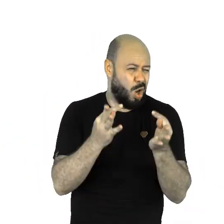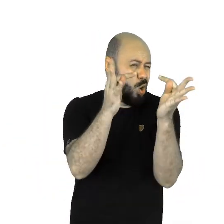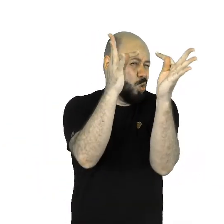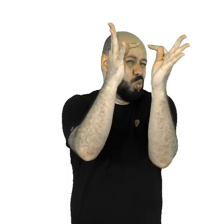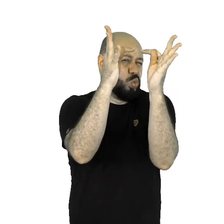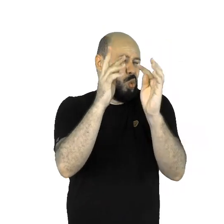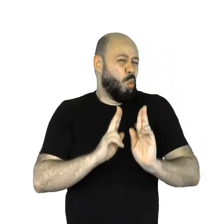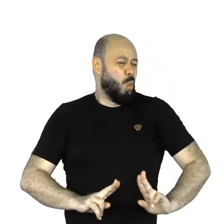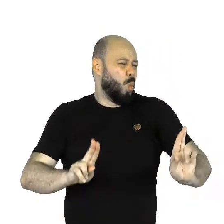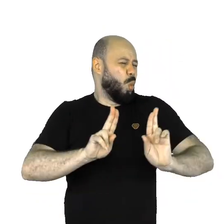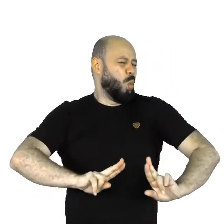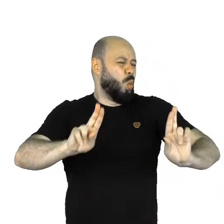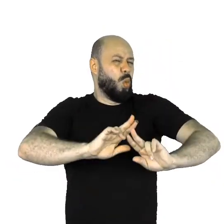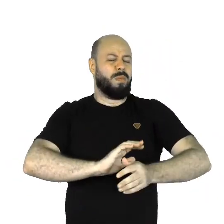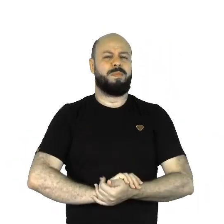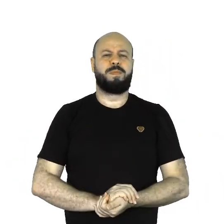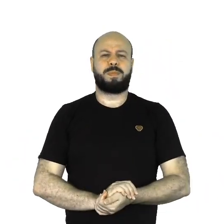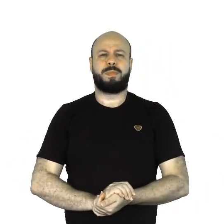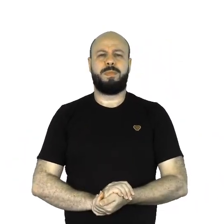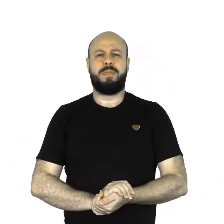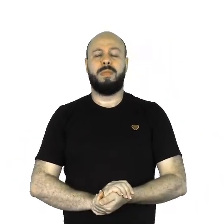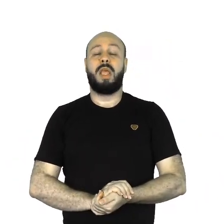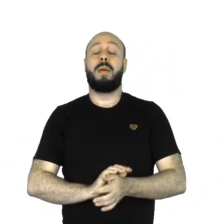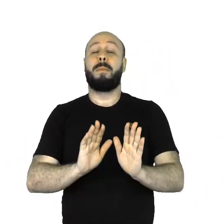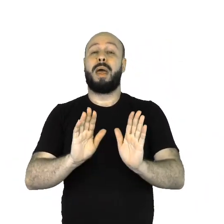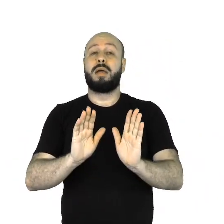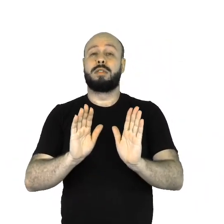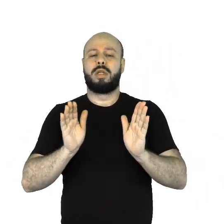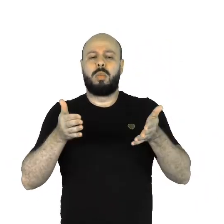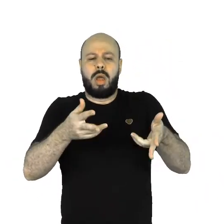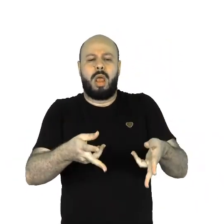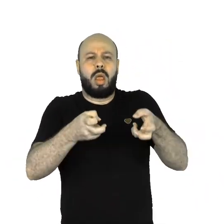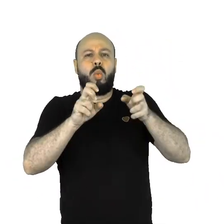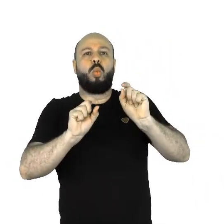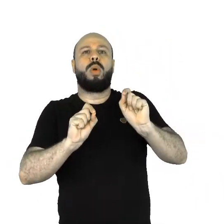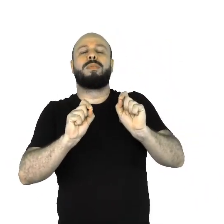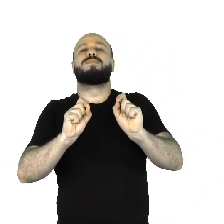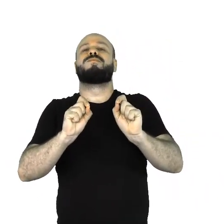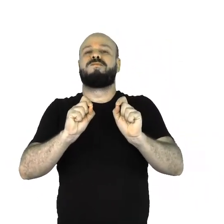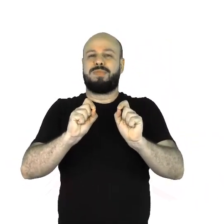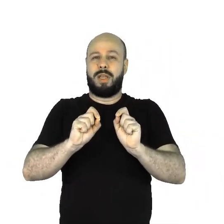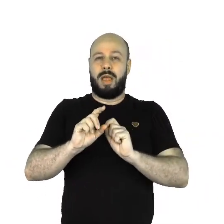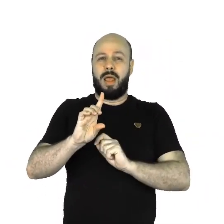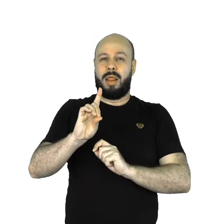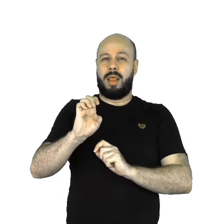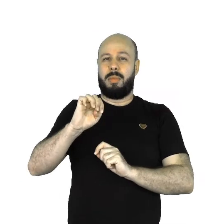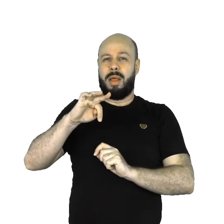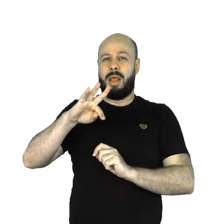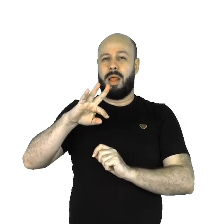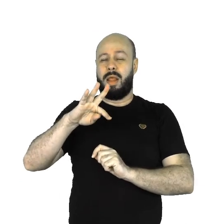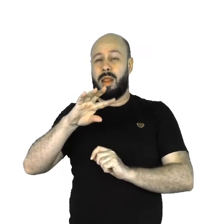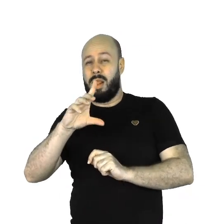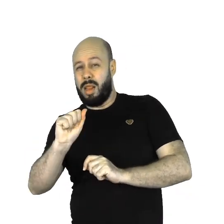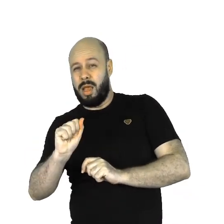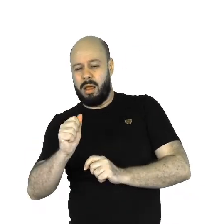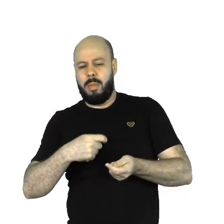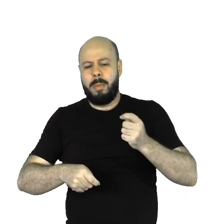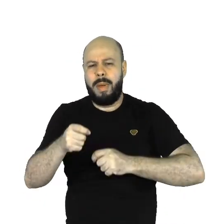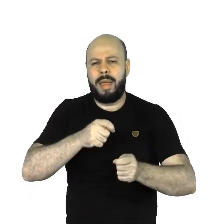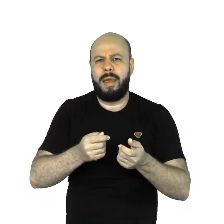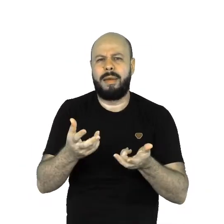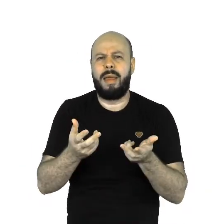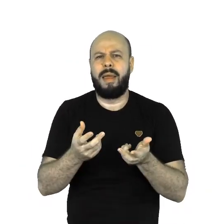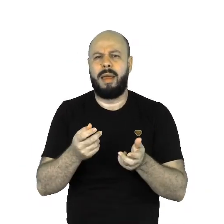temos o que mais nos chama a atenção, que é a demanda de mercado. O que o mercado quer? O mercado